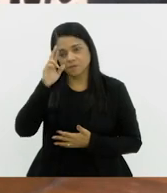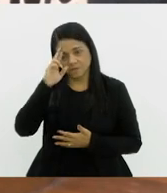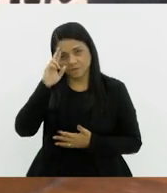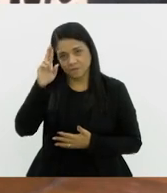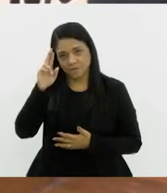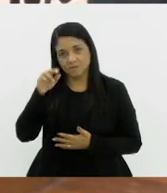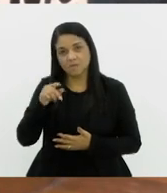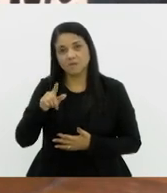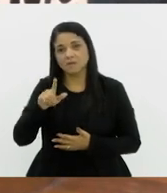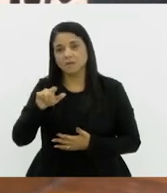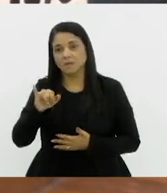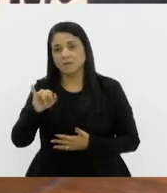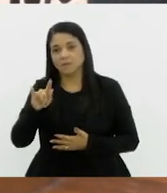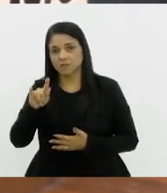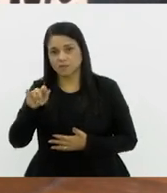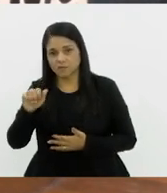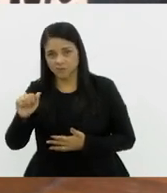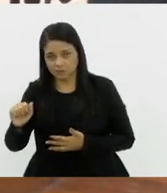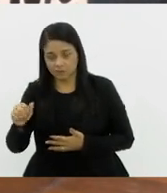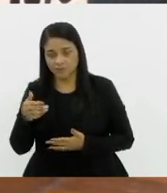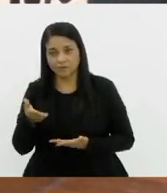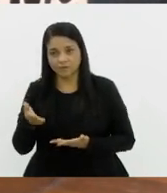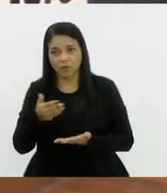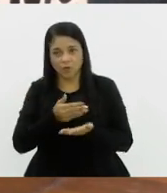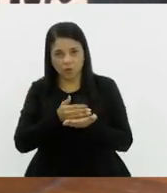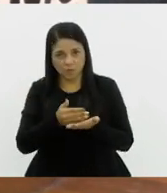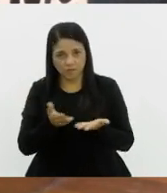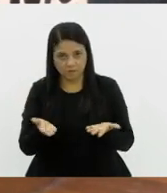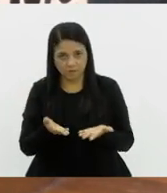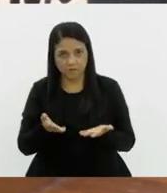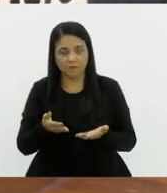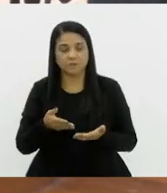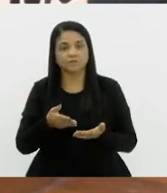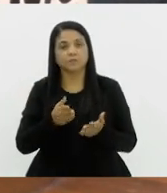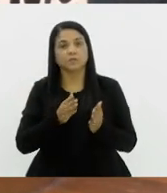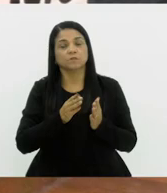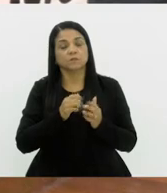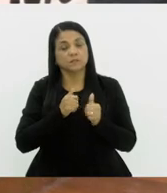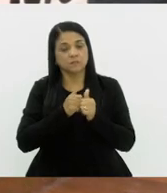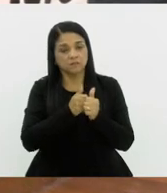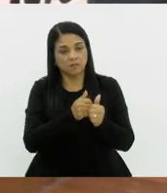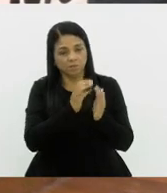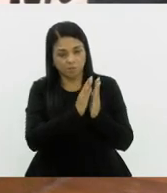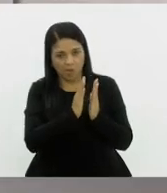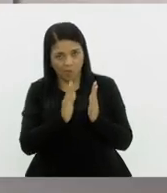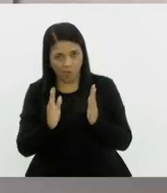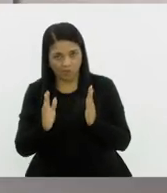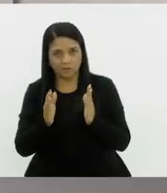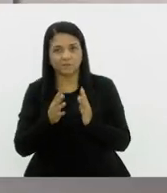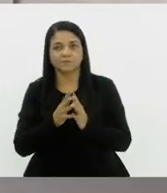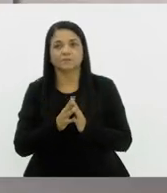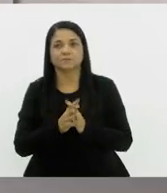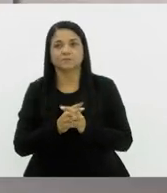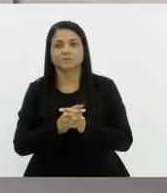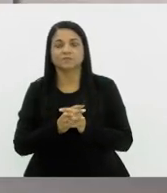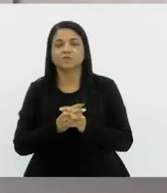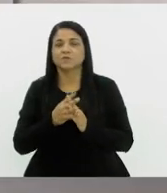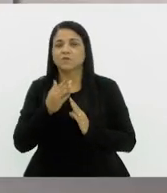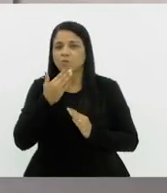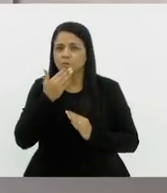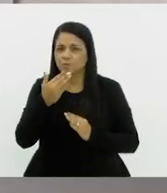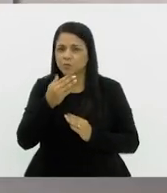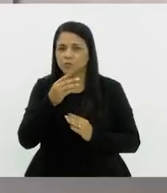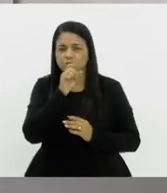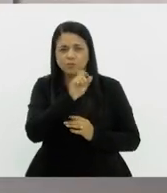que eu guardei isso? Pois não, então vamos começar com a senhora Lígia, depois nós vamos então seguir a ordem dos inscritos, tá bom? Vou pedir para as pessoas serem muito